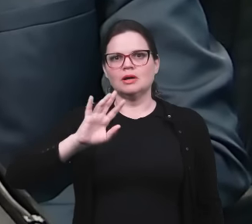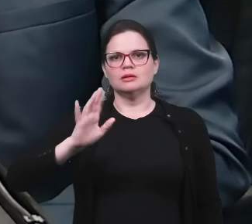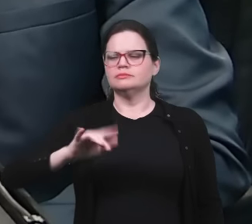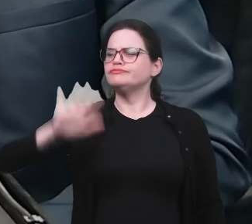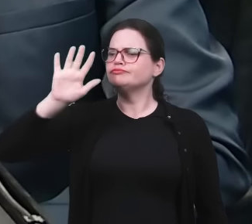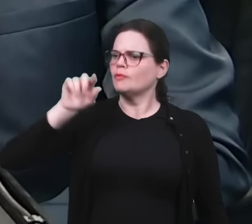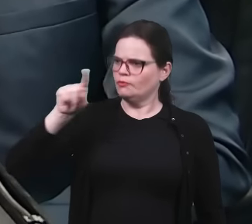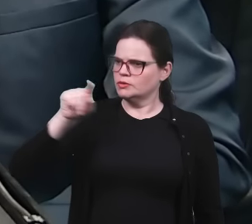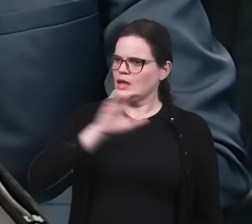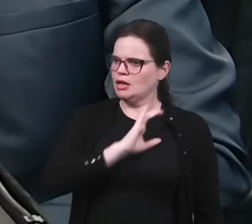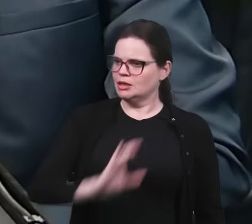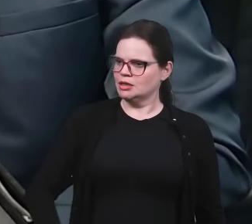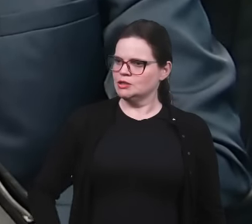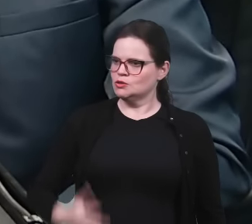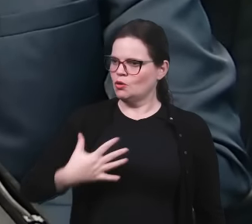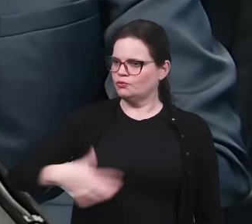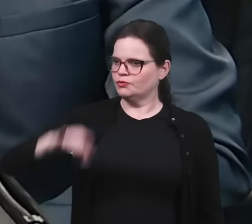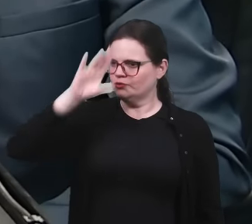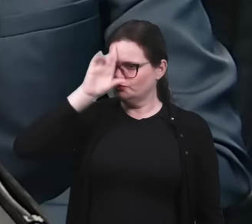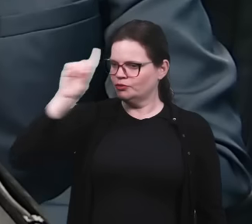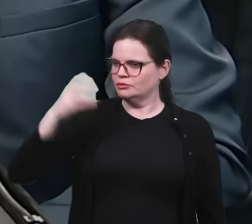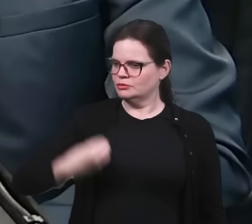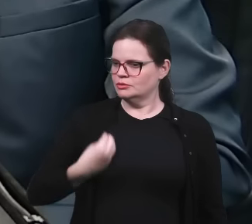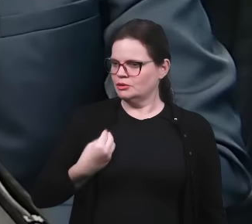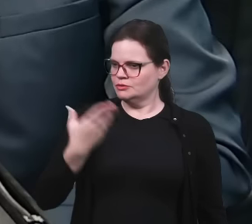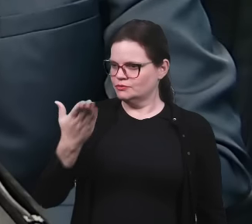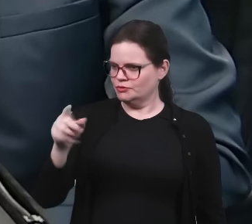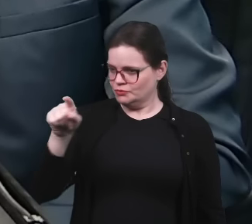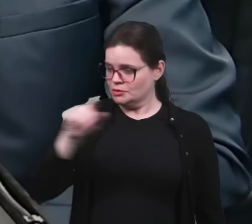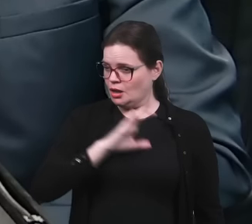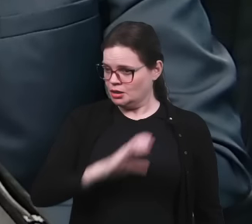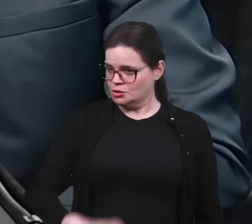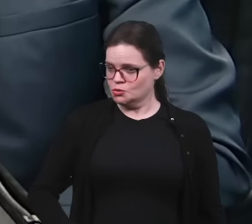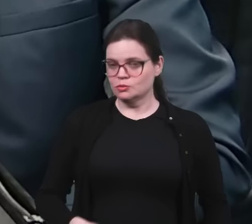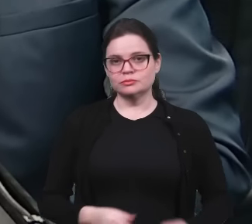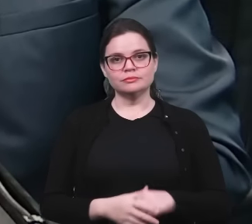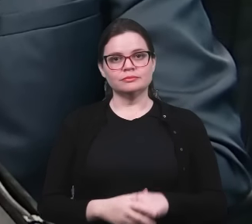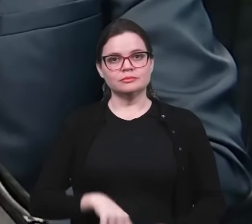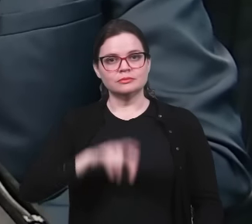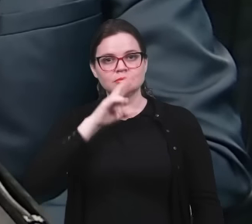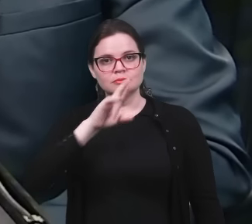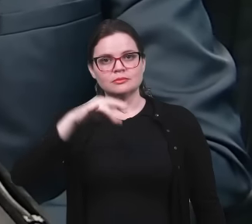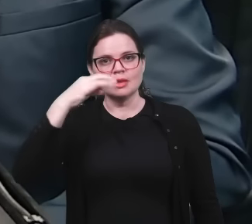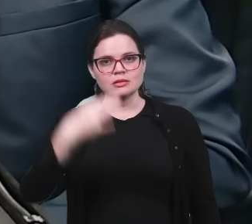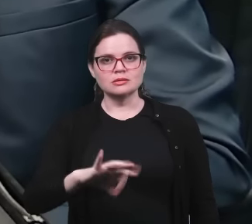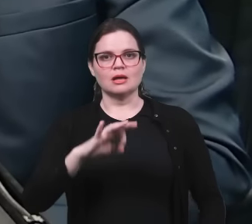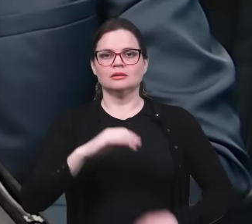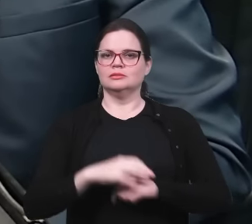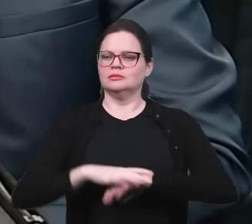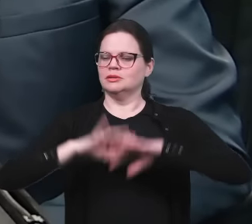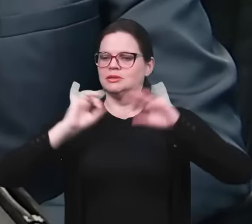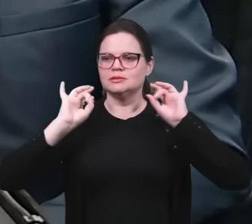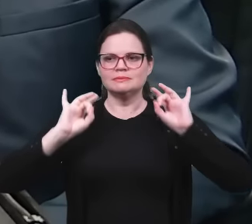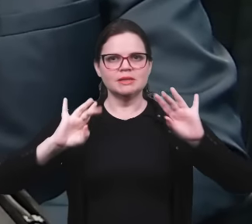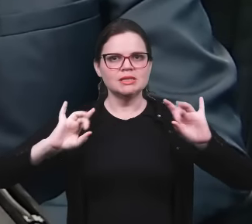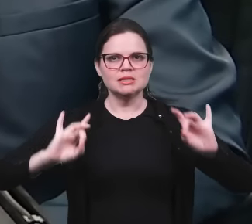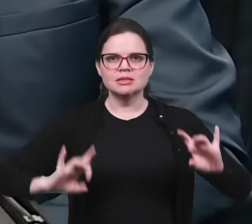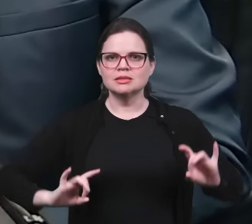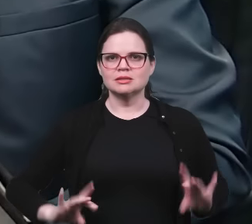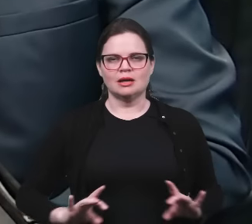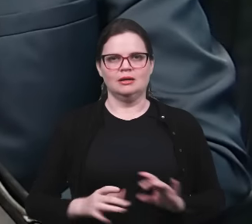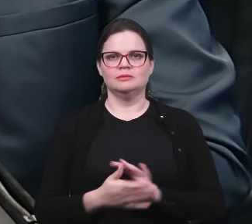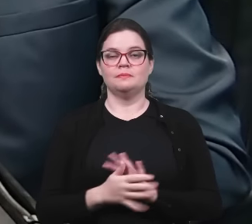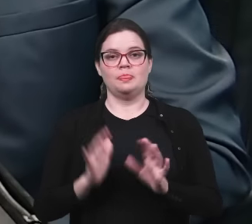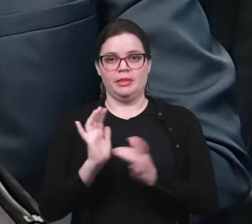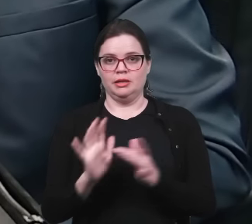Tu és o Cristo, o Filho do Deus vivo. Uma resposta muito especial, e